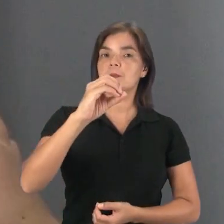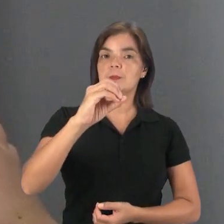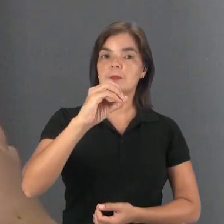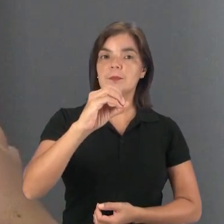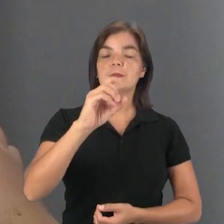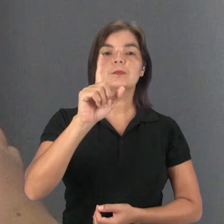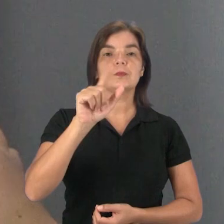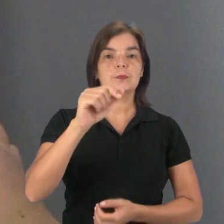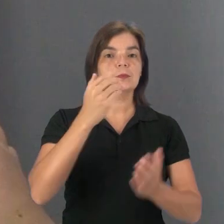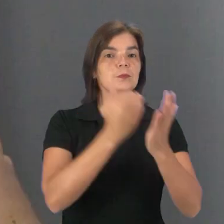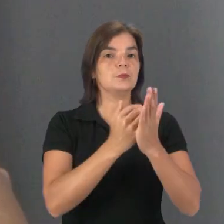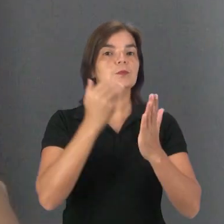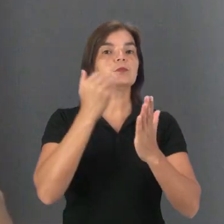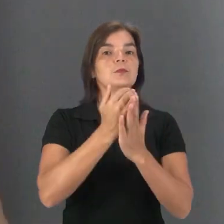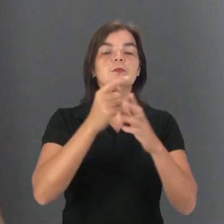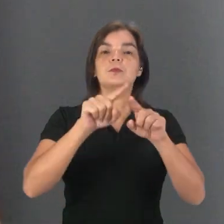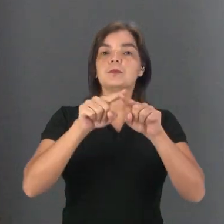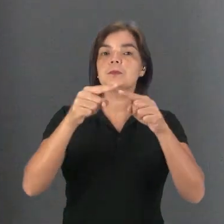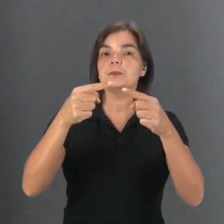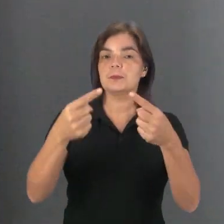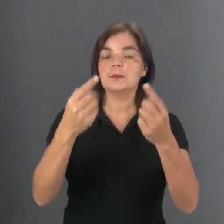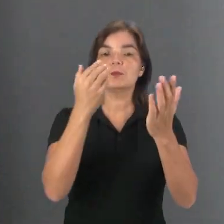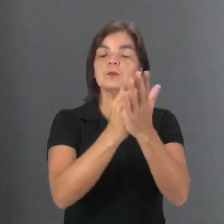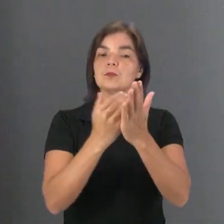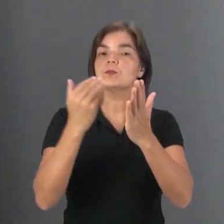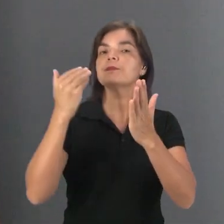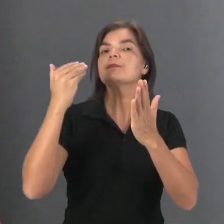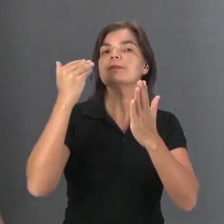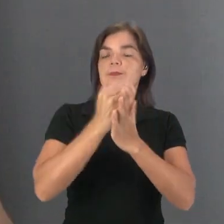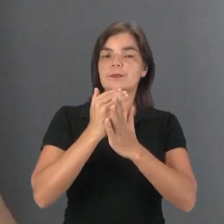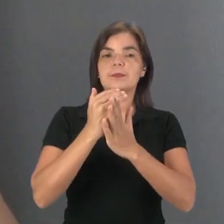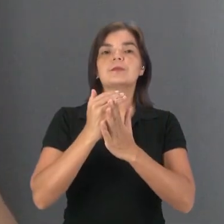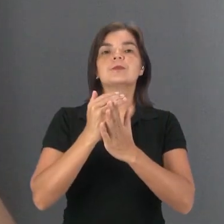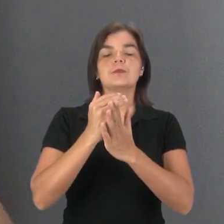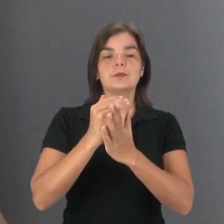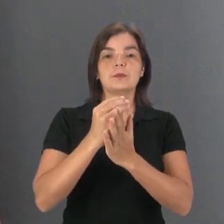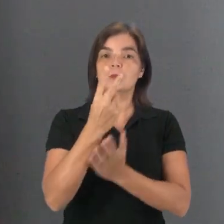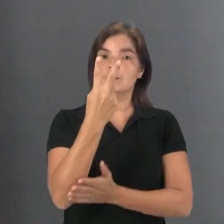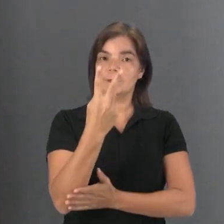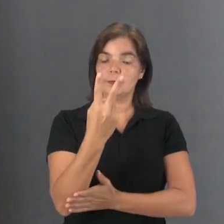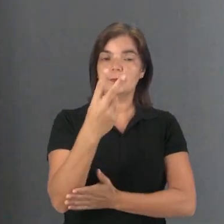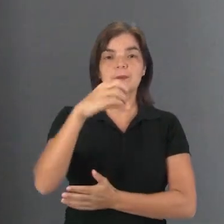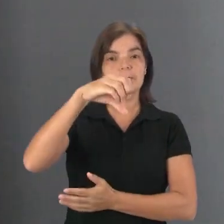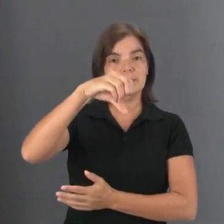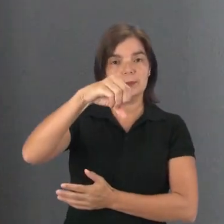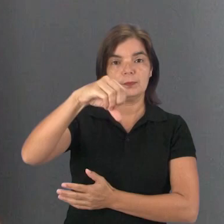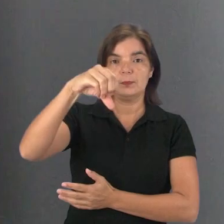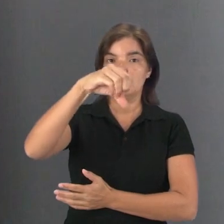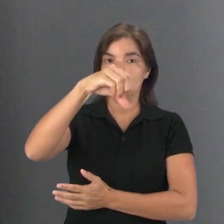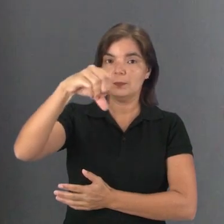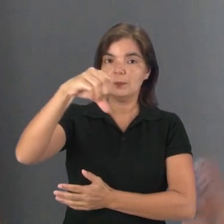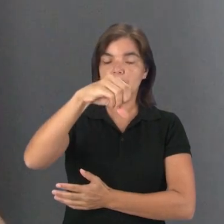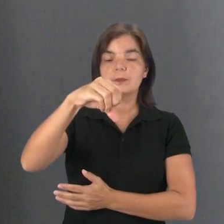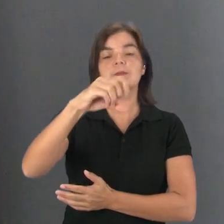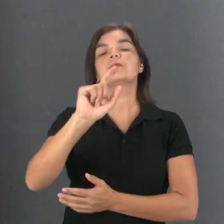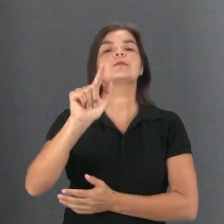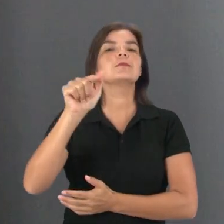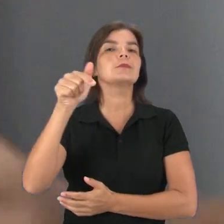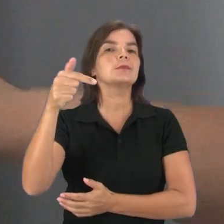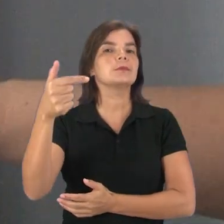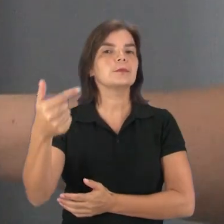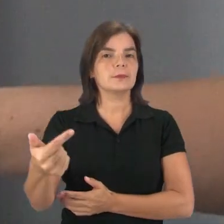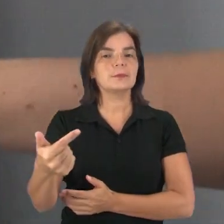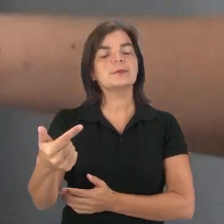chama, esse é o maior, mas o maior, né, com dois algarismos é o 99. Depois dele, a